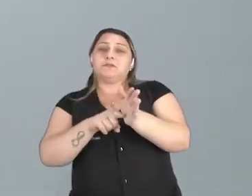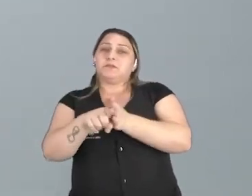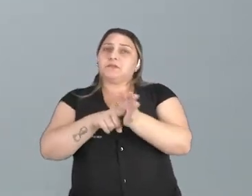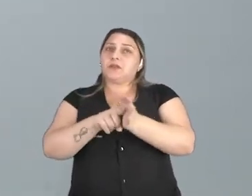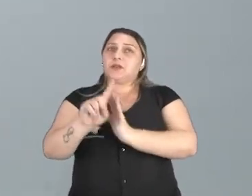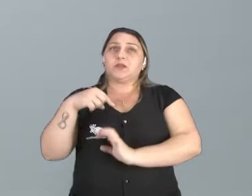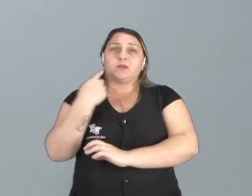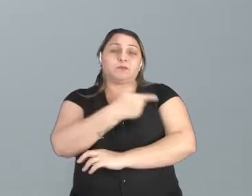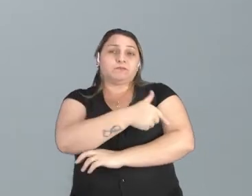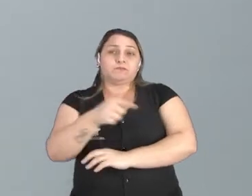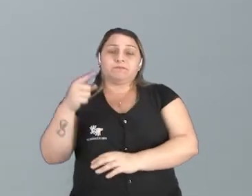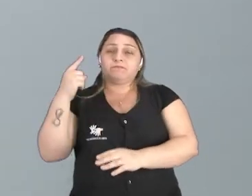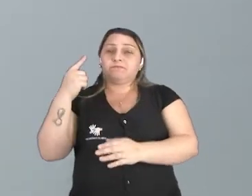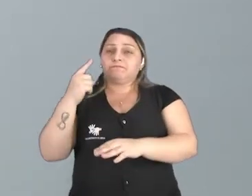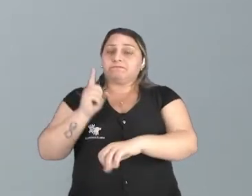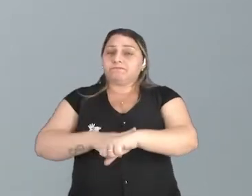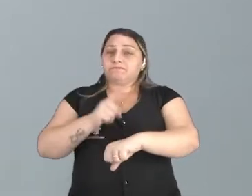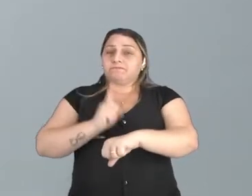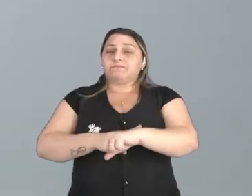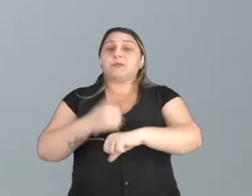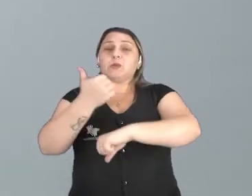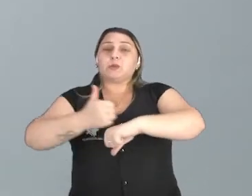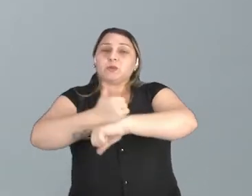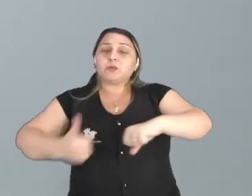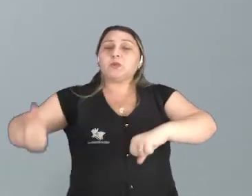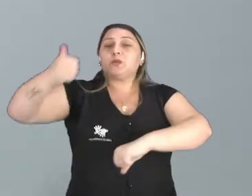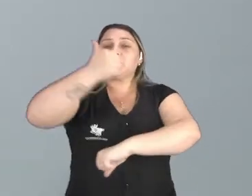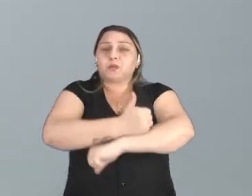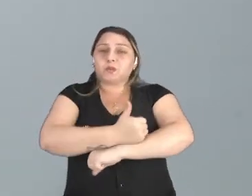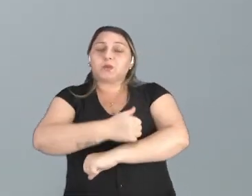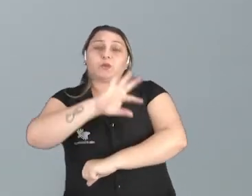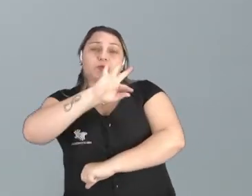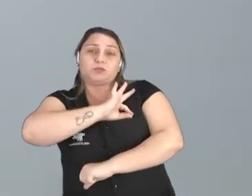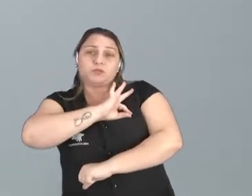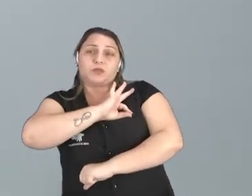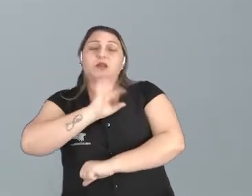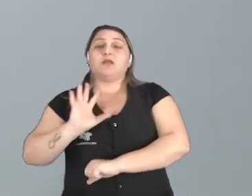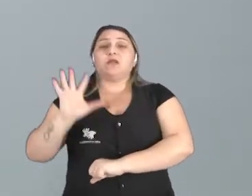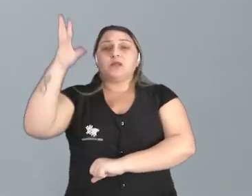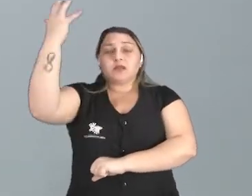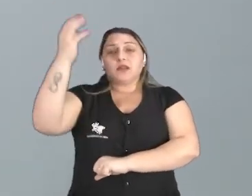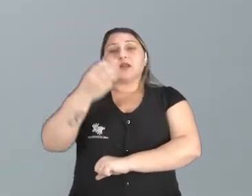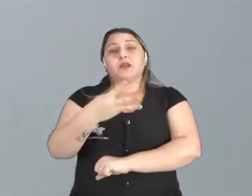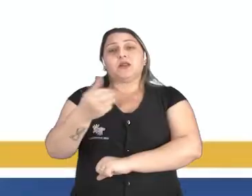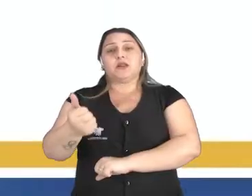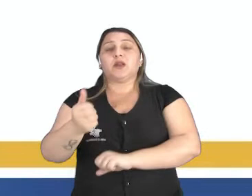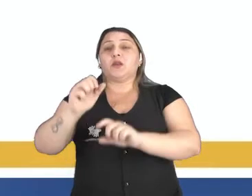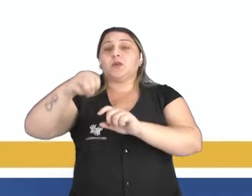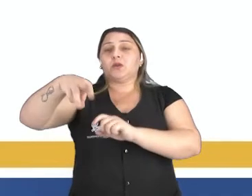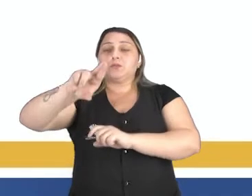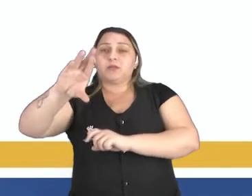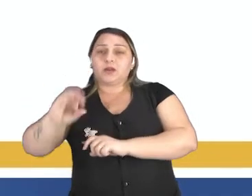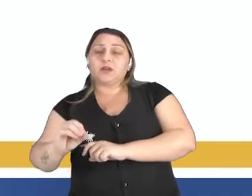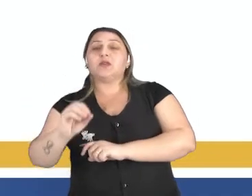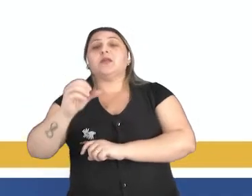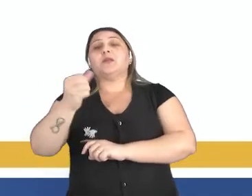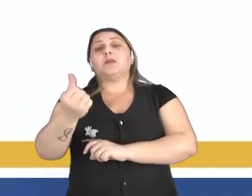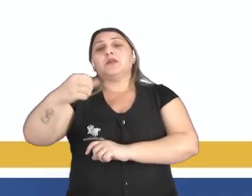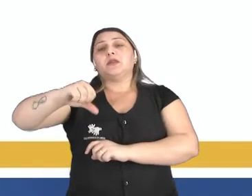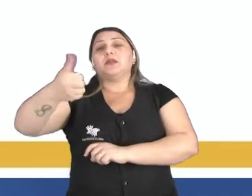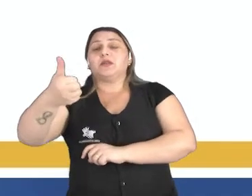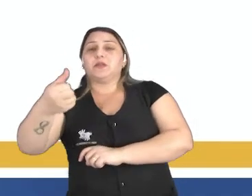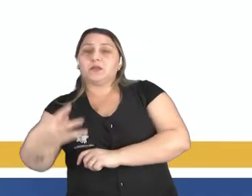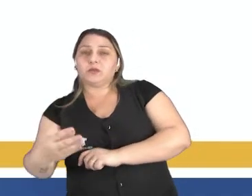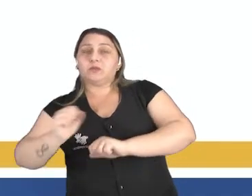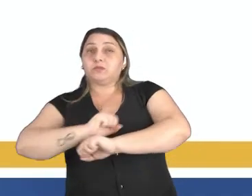que nós não temos tempo. E aí então a gente vem o golpe, né? A gente vem com o golpe, né? Que acontece no dia 31 de março de 64, né?